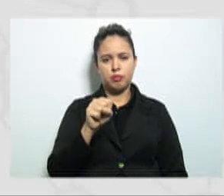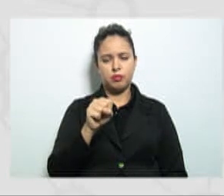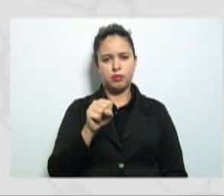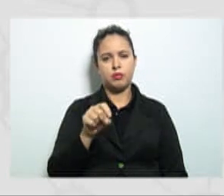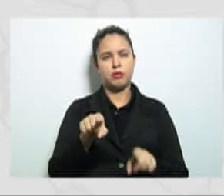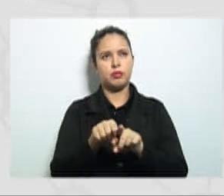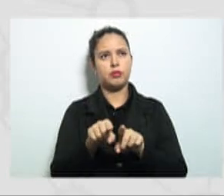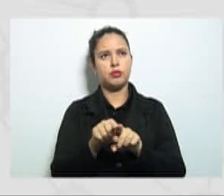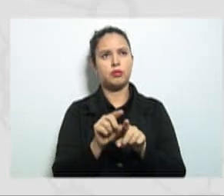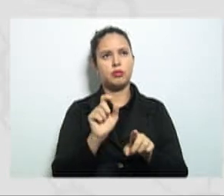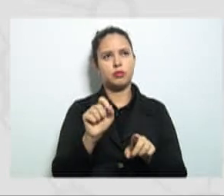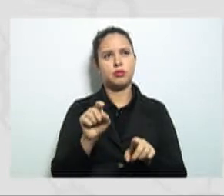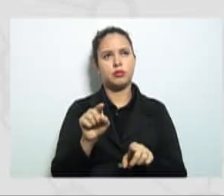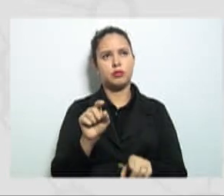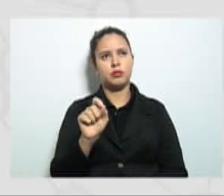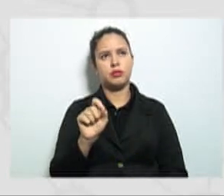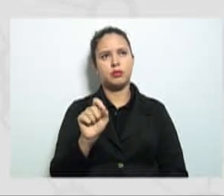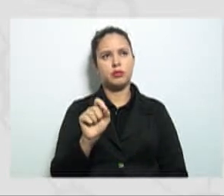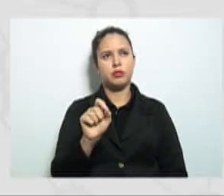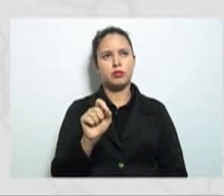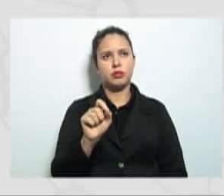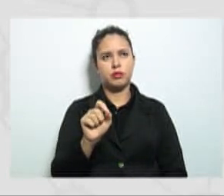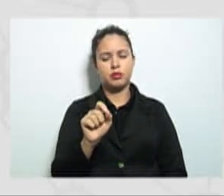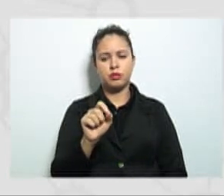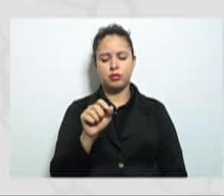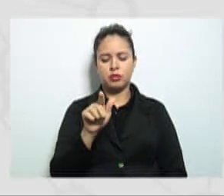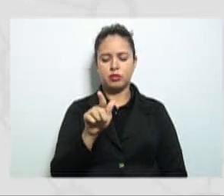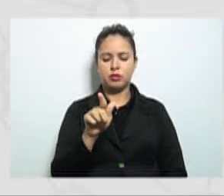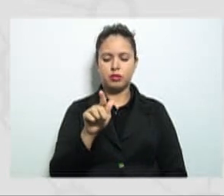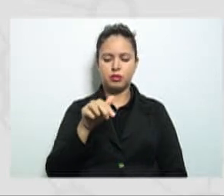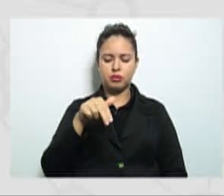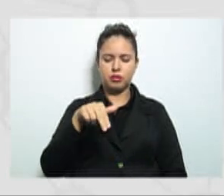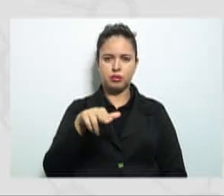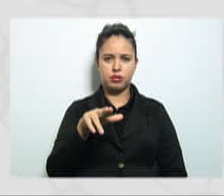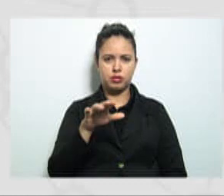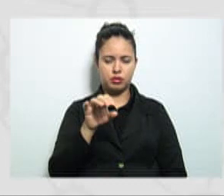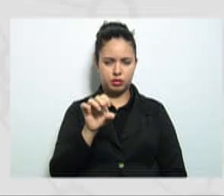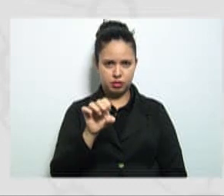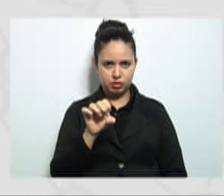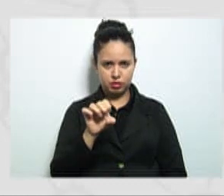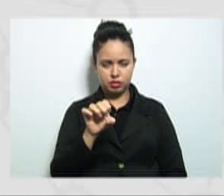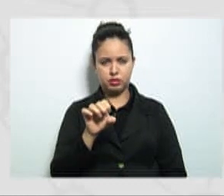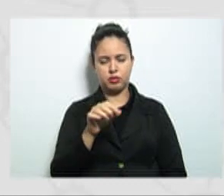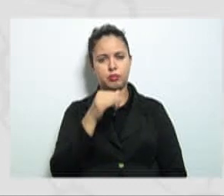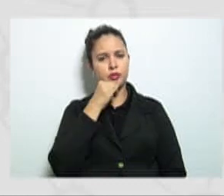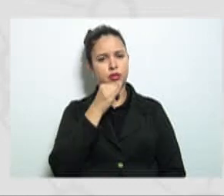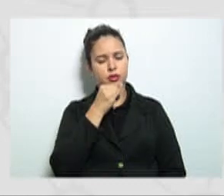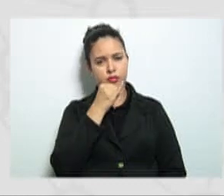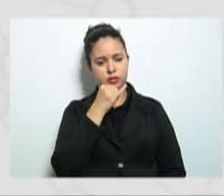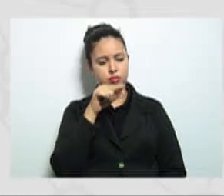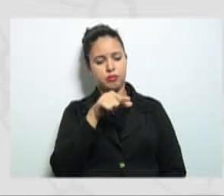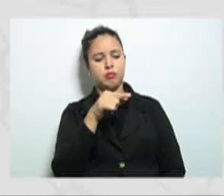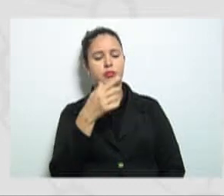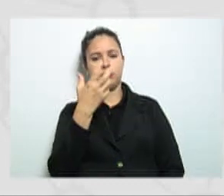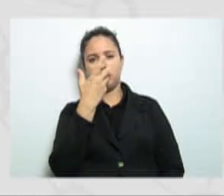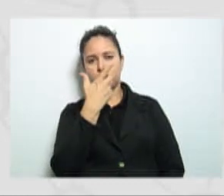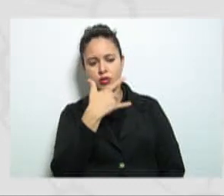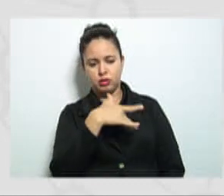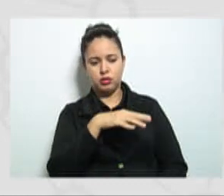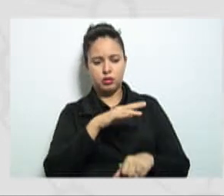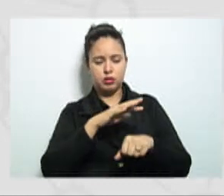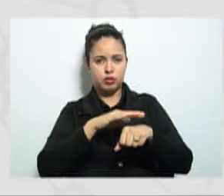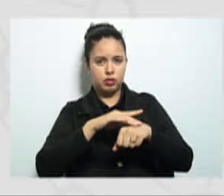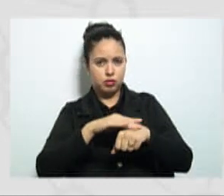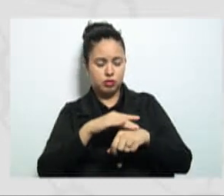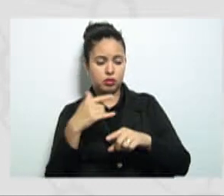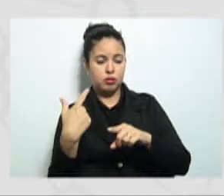Por exemplo, a criança devia estar doente, pois reclamava muito. É a explicação de por